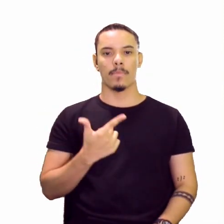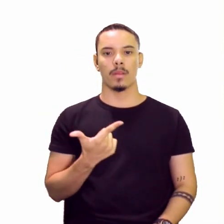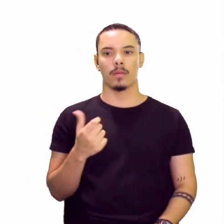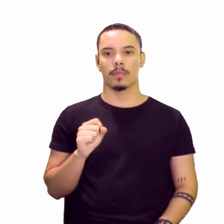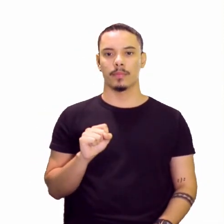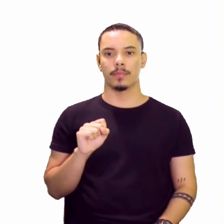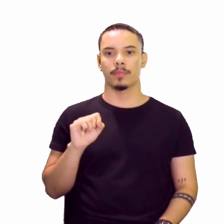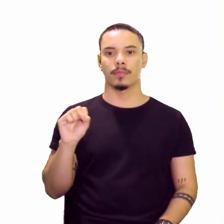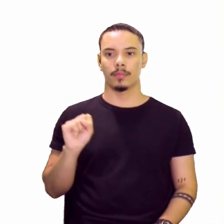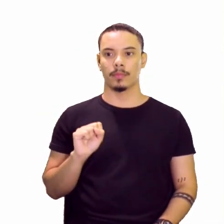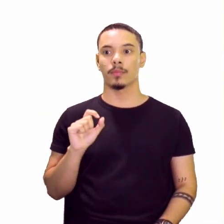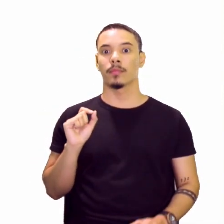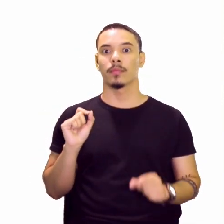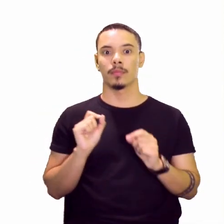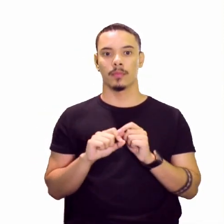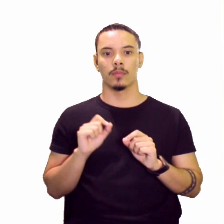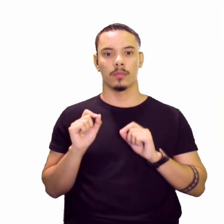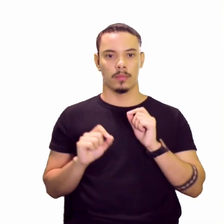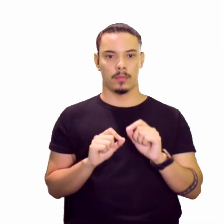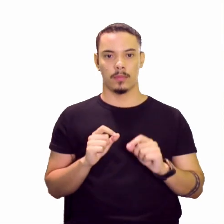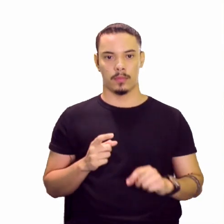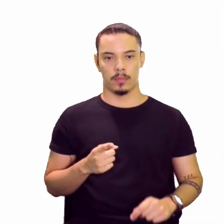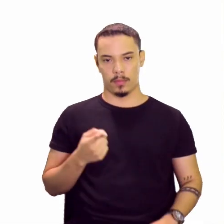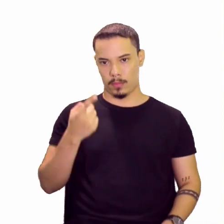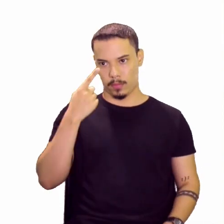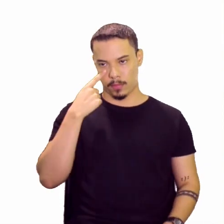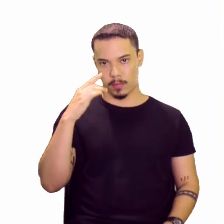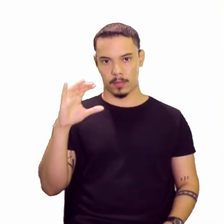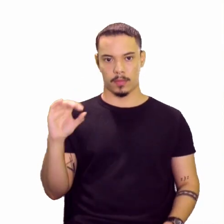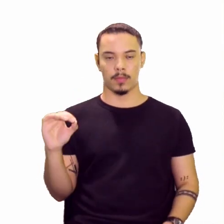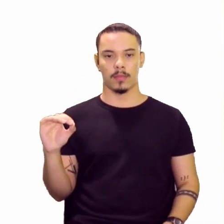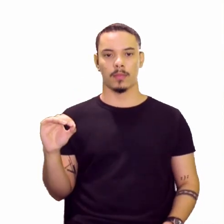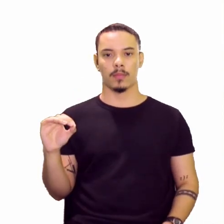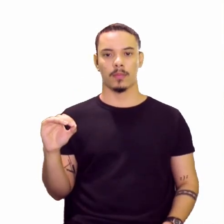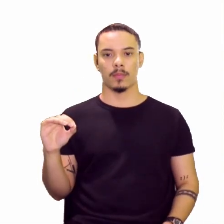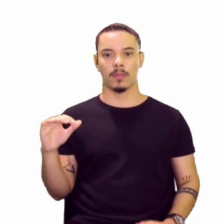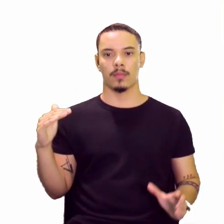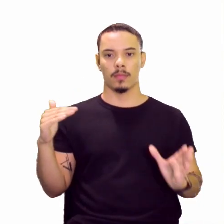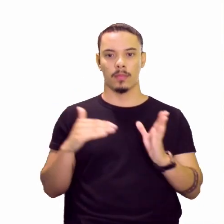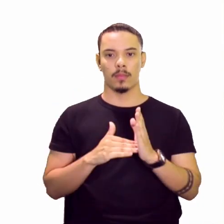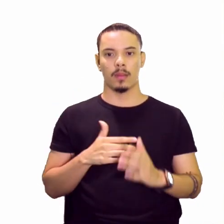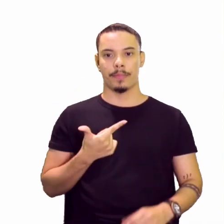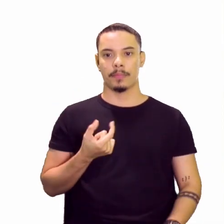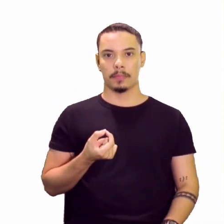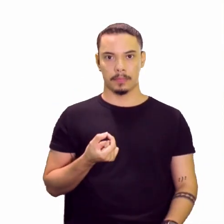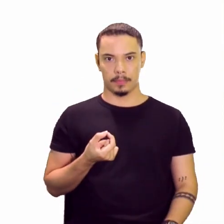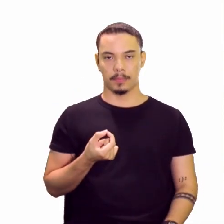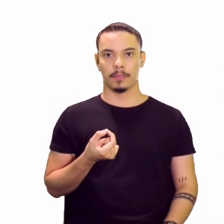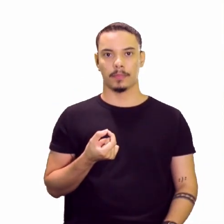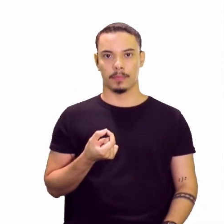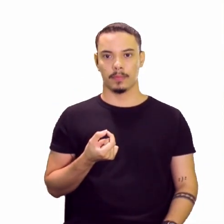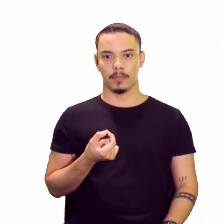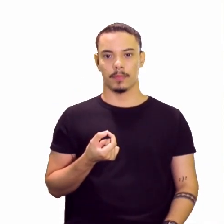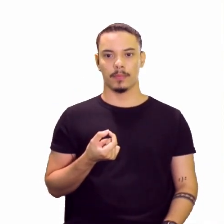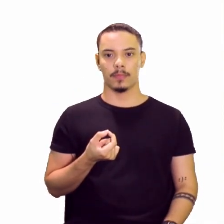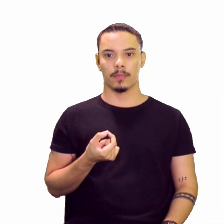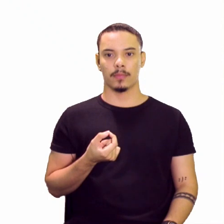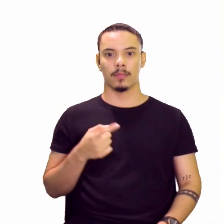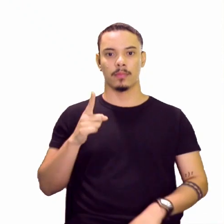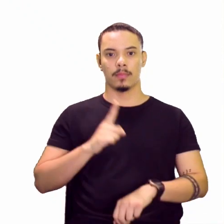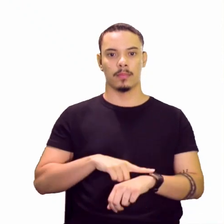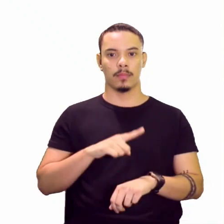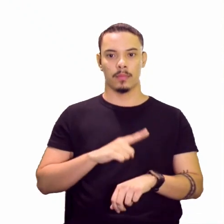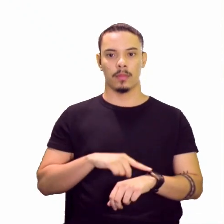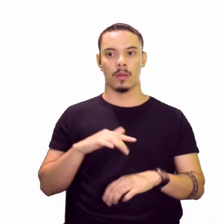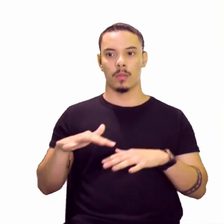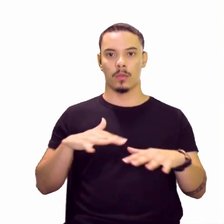segundos de caminhada é o seguinte, pessoal, considera isso aqui, ó, de 0 até 20. Movimento